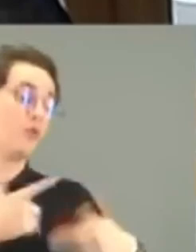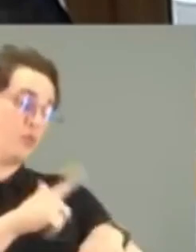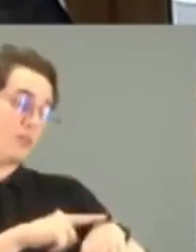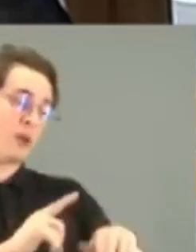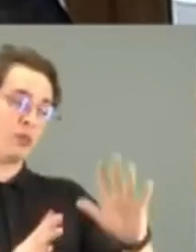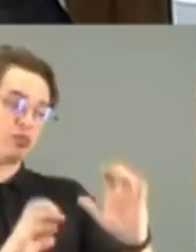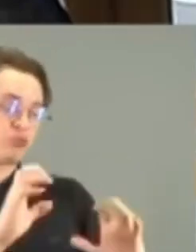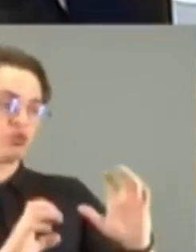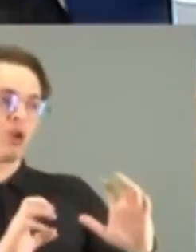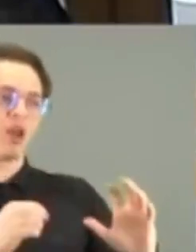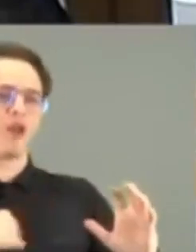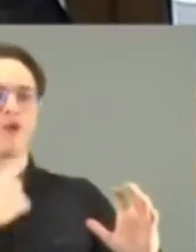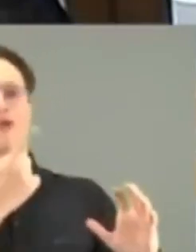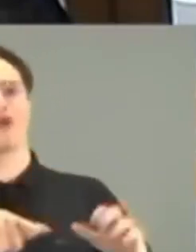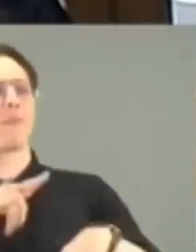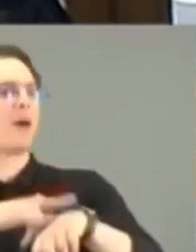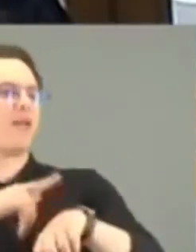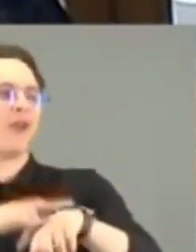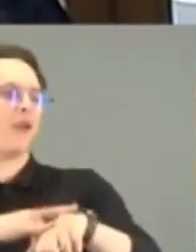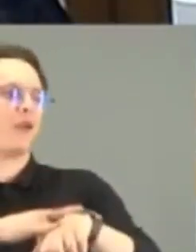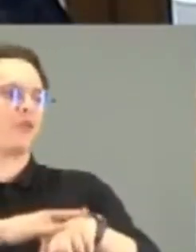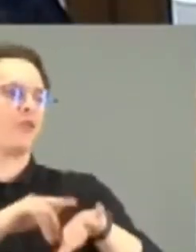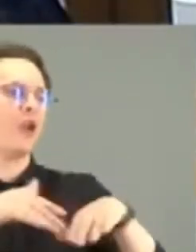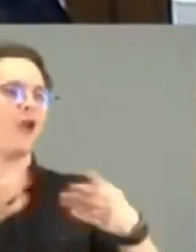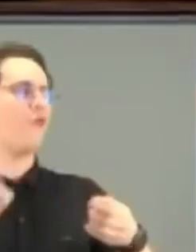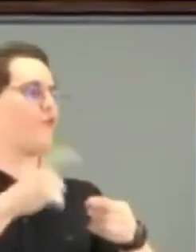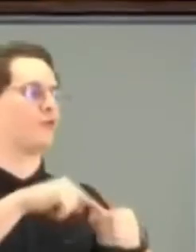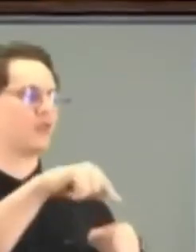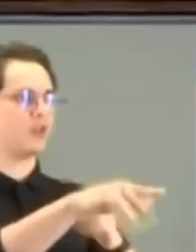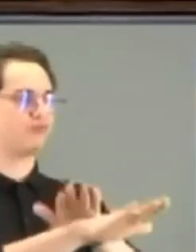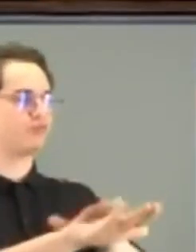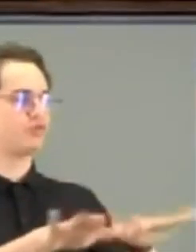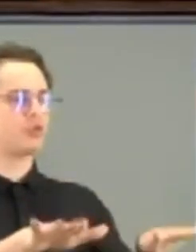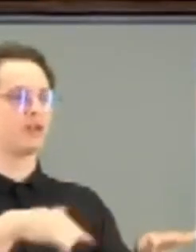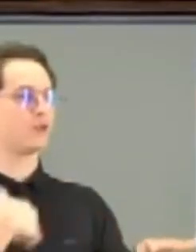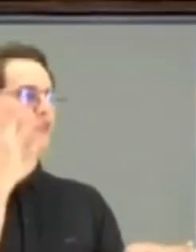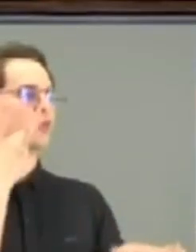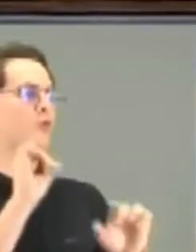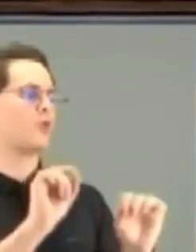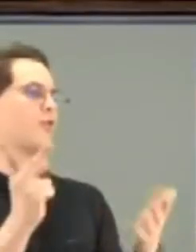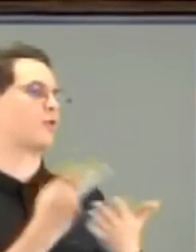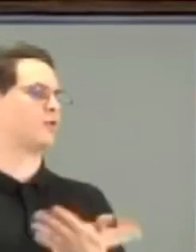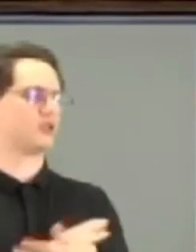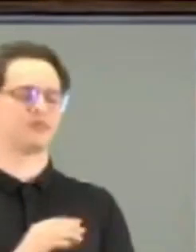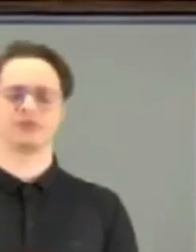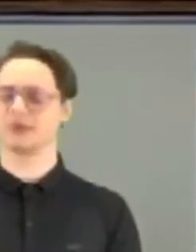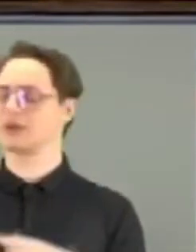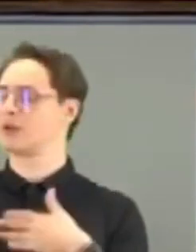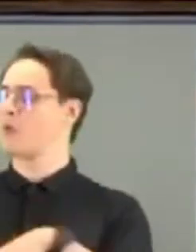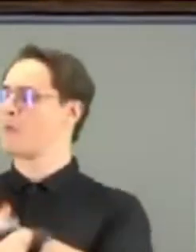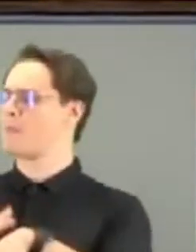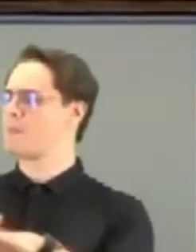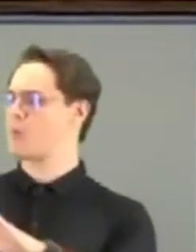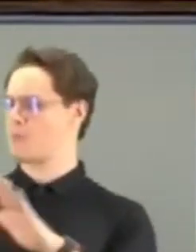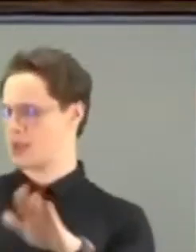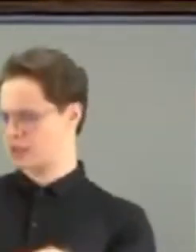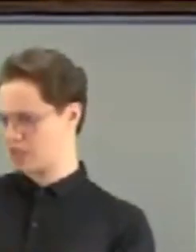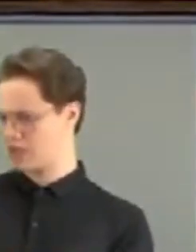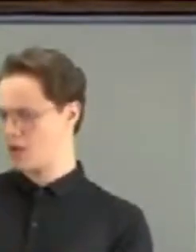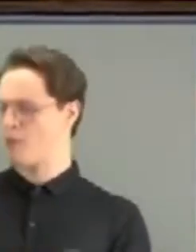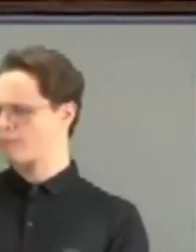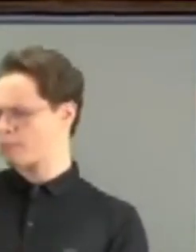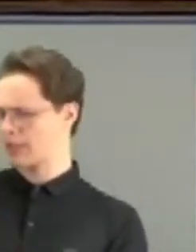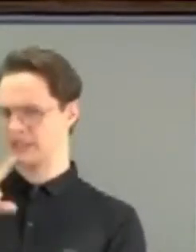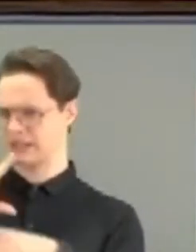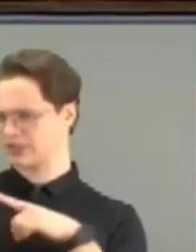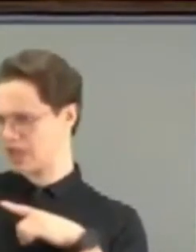acusações levantadas pelo hacker Walter Delgatti Neto em depoimento à CPMI animaram o integrante da base do governo Lula, que planeja